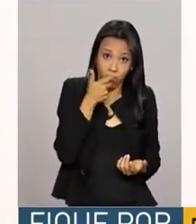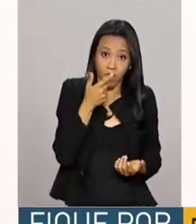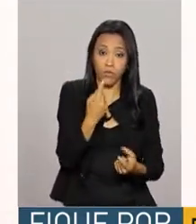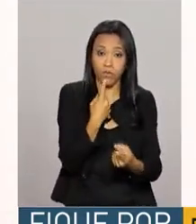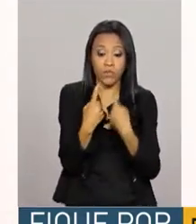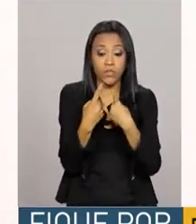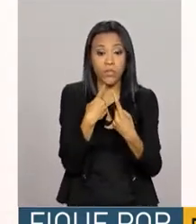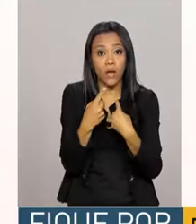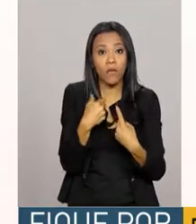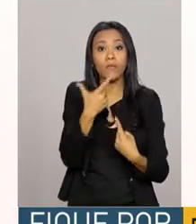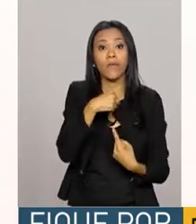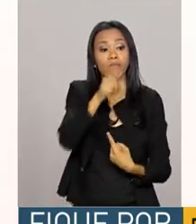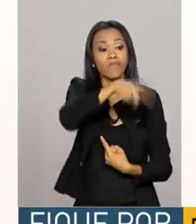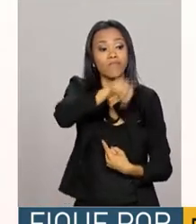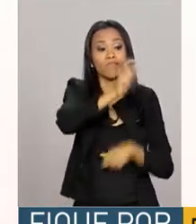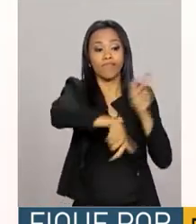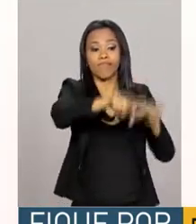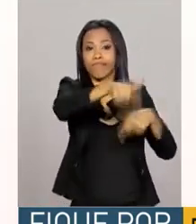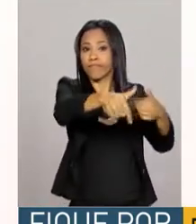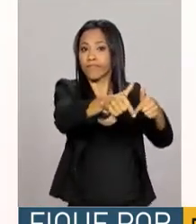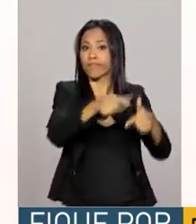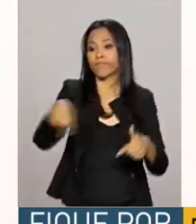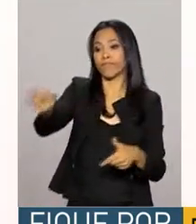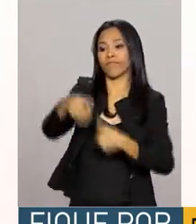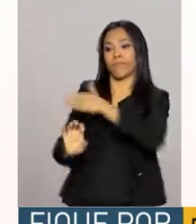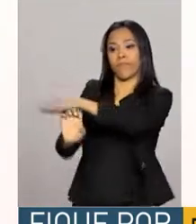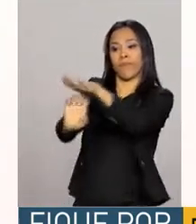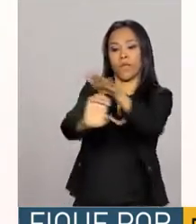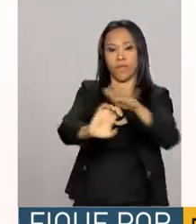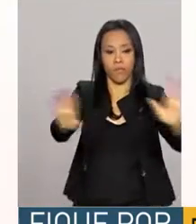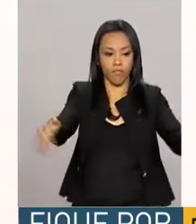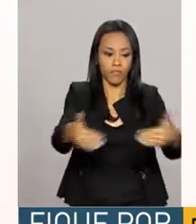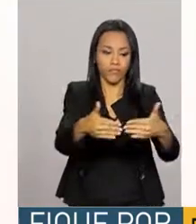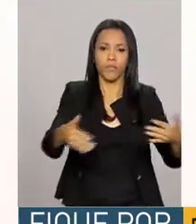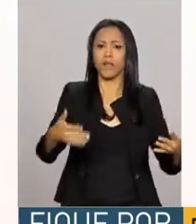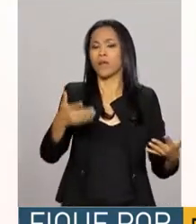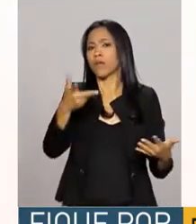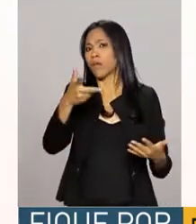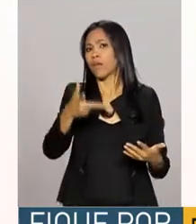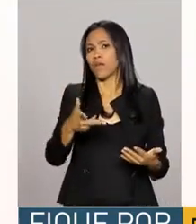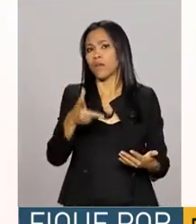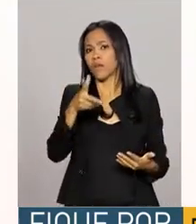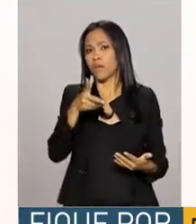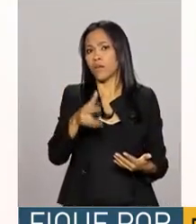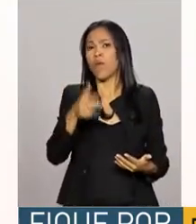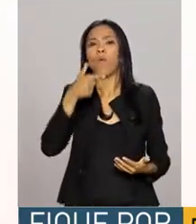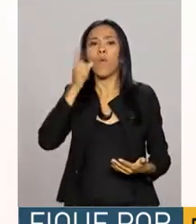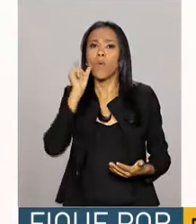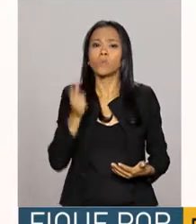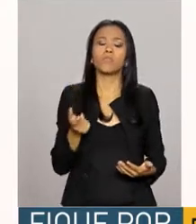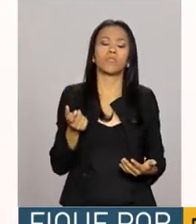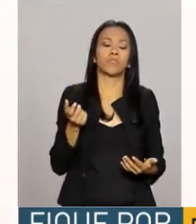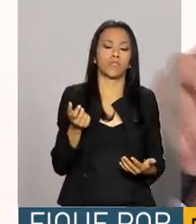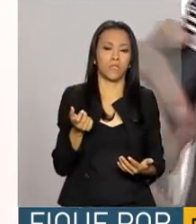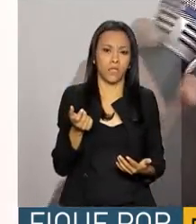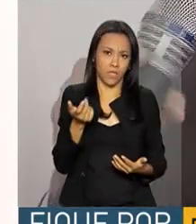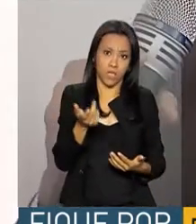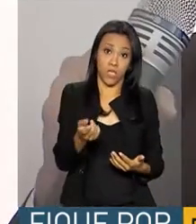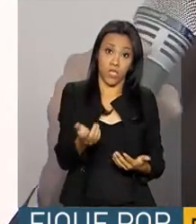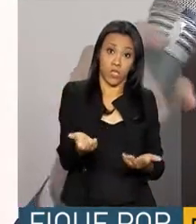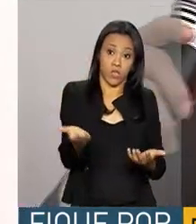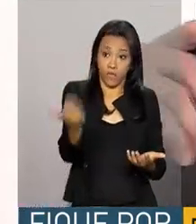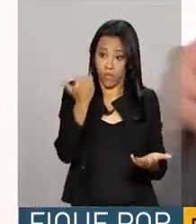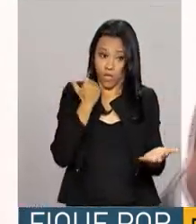diálogo entre empregados e empregadores fosse na modernização trabalhista fosse ontem quando ambos os setores né ronaldo vieram